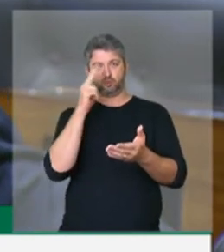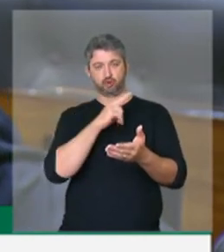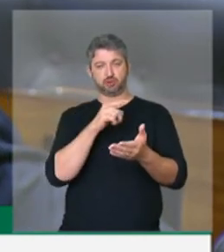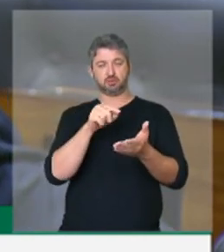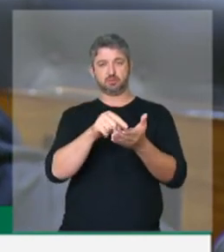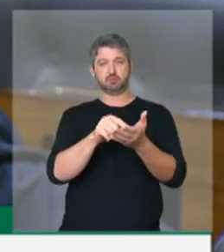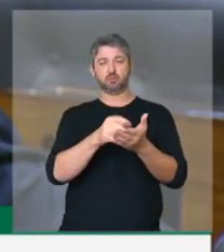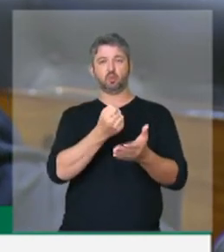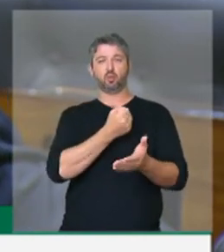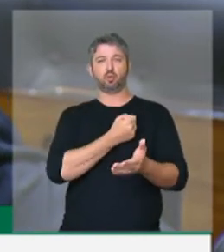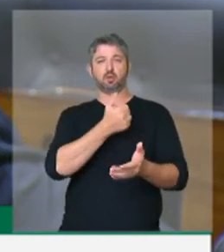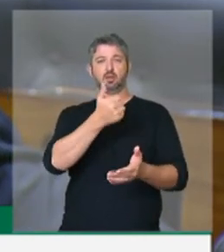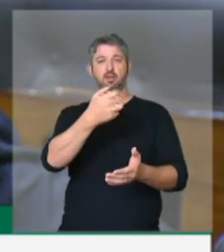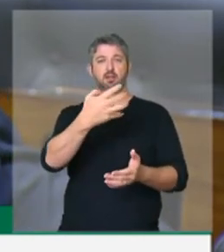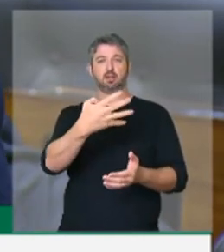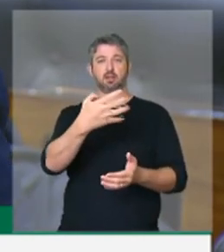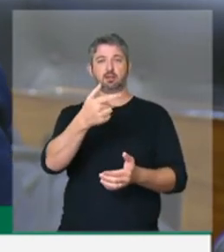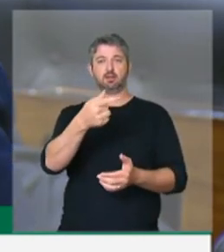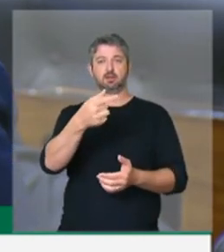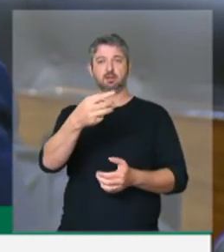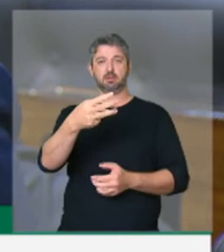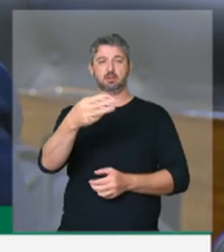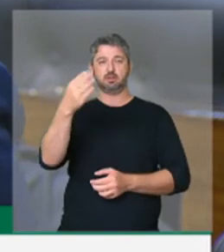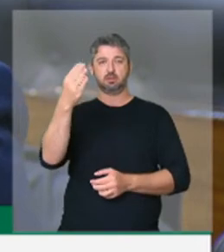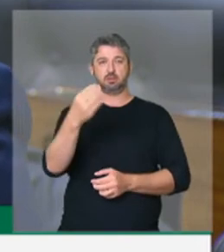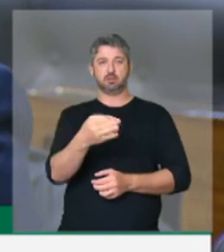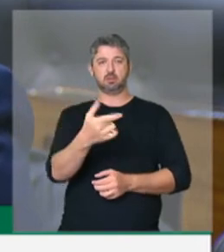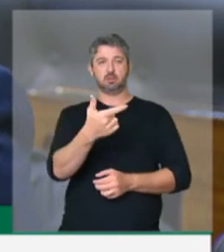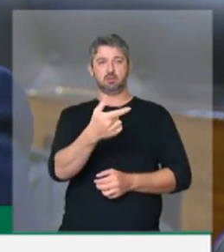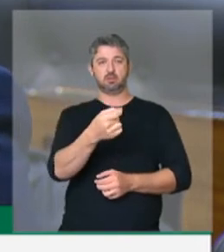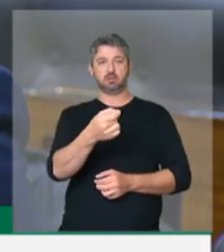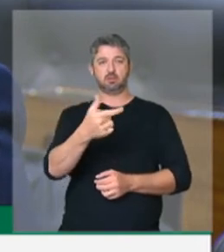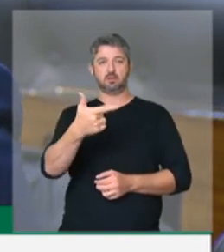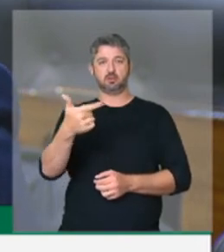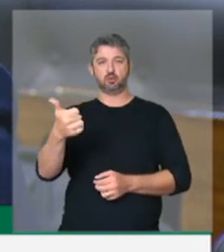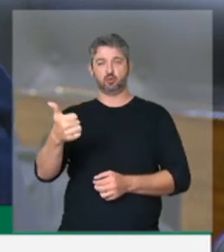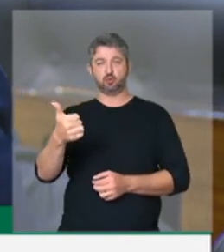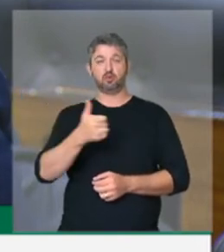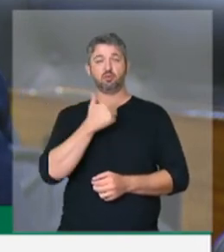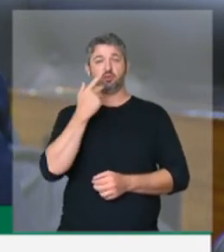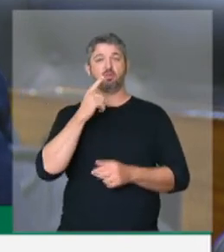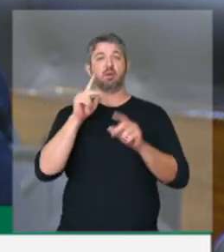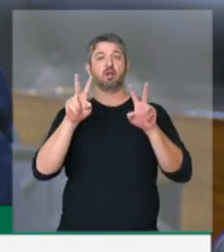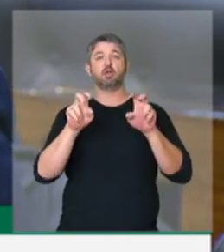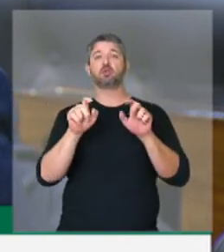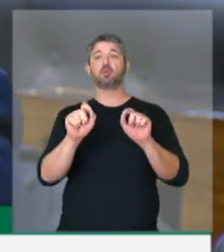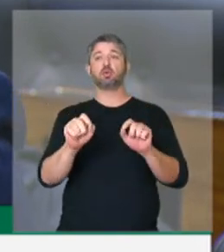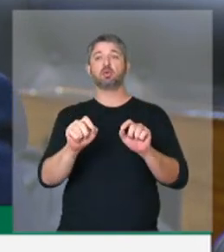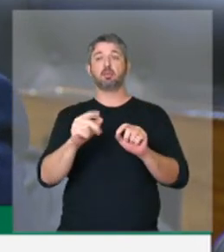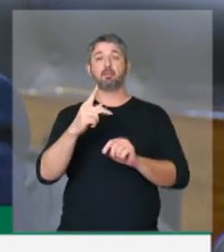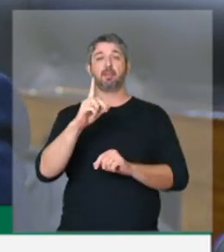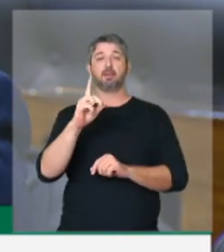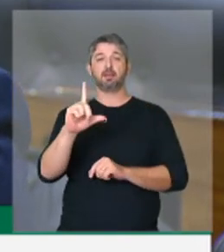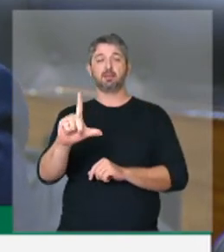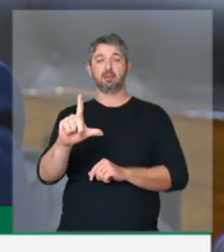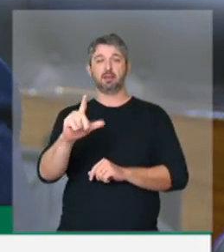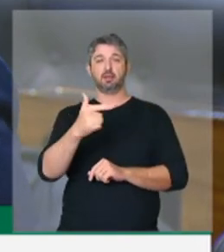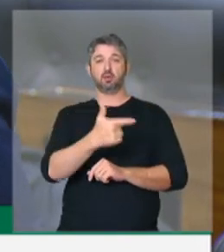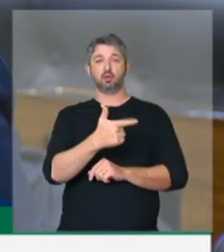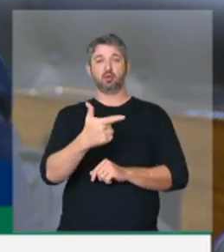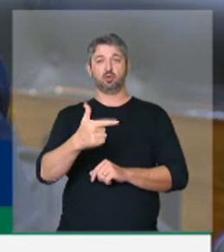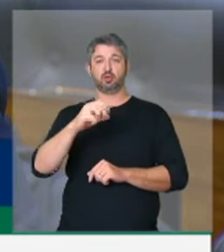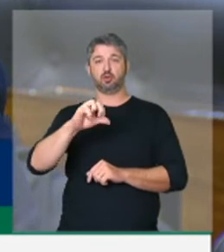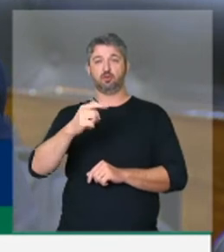requerimento 1473 de 2021, que trata do PDL 292